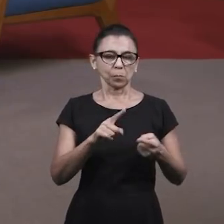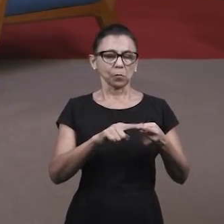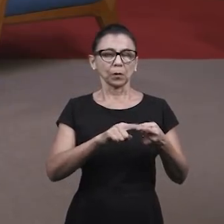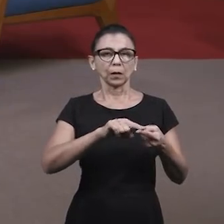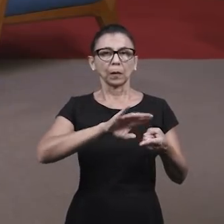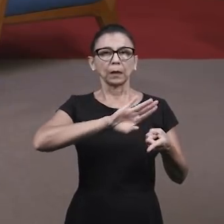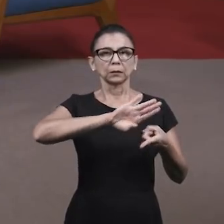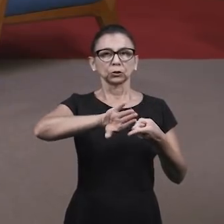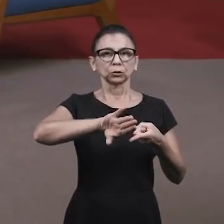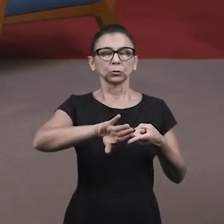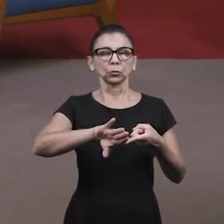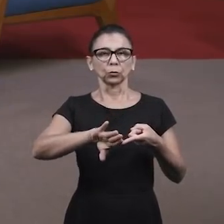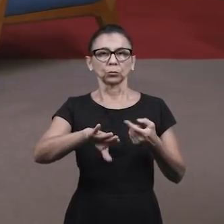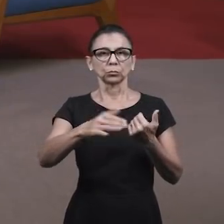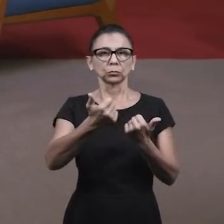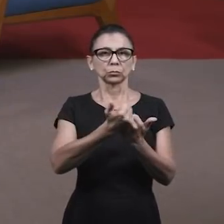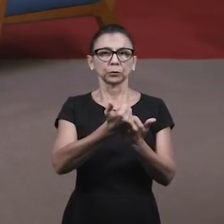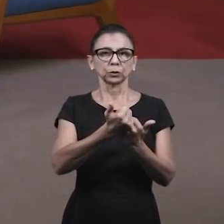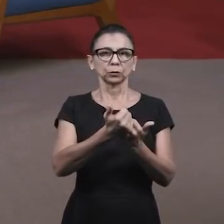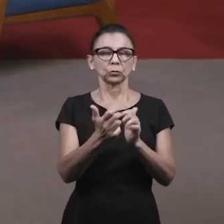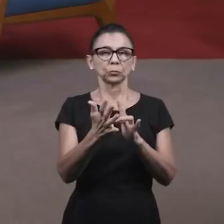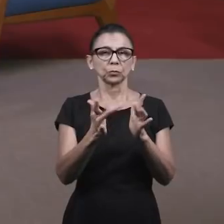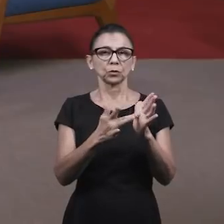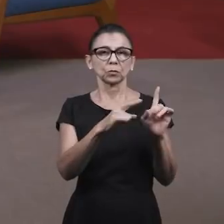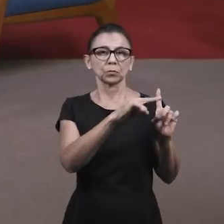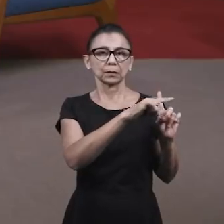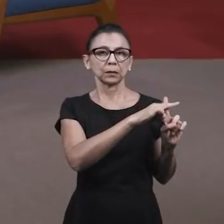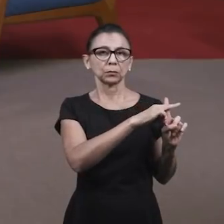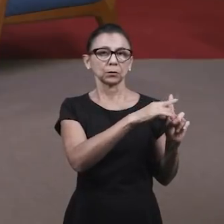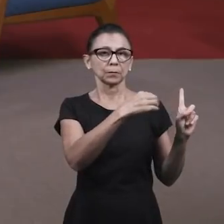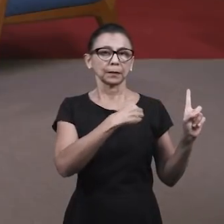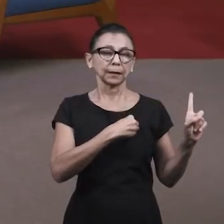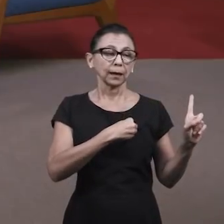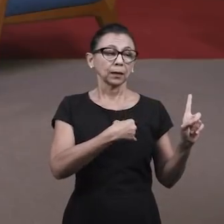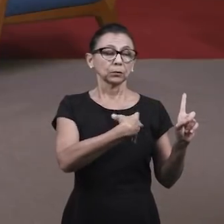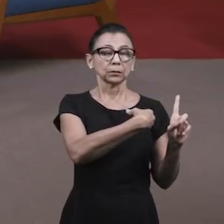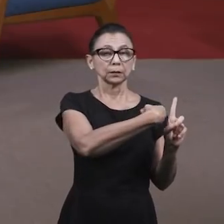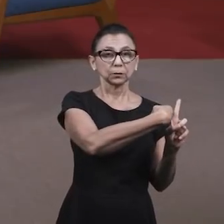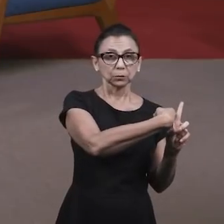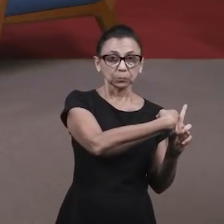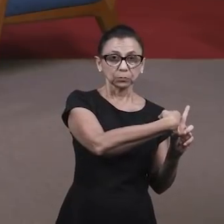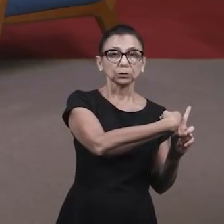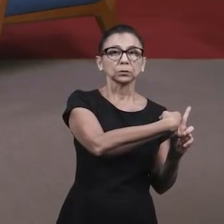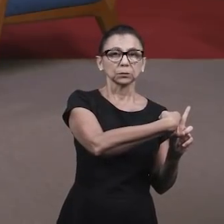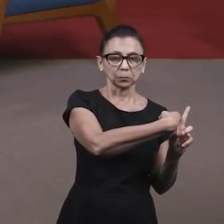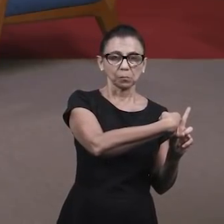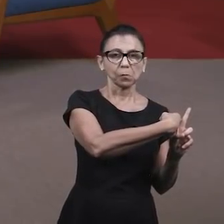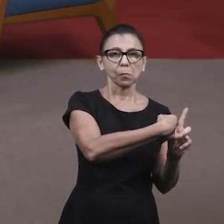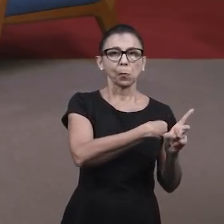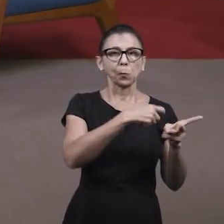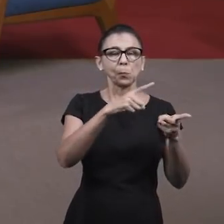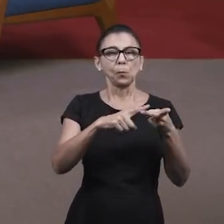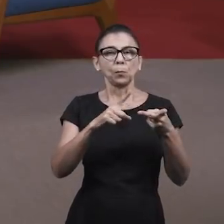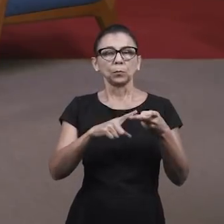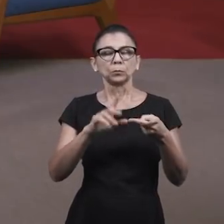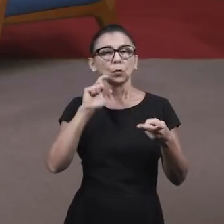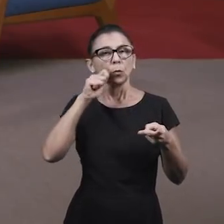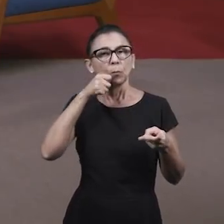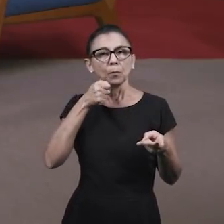paralelo profético notável de que o Espírito Santo somente revela o